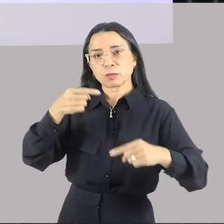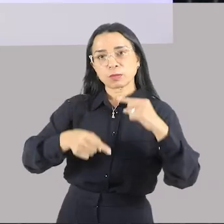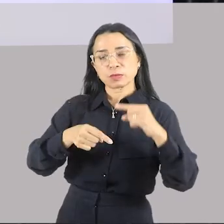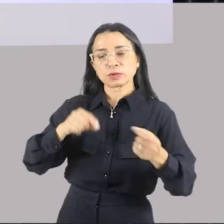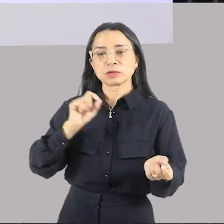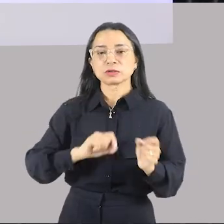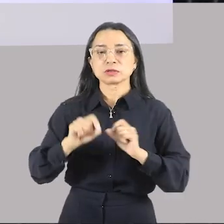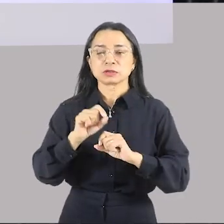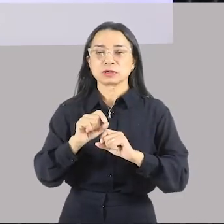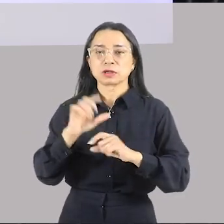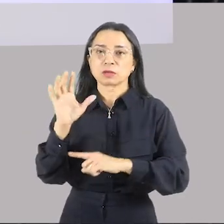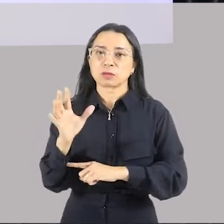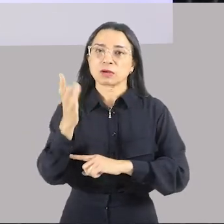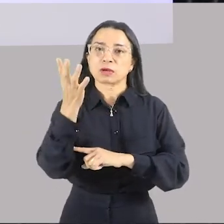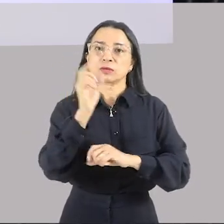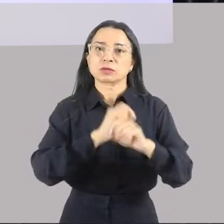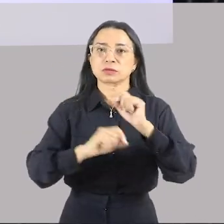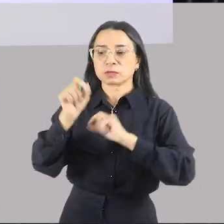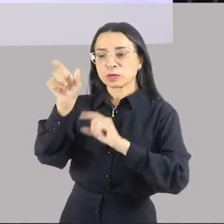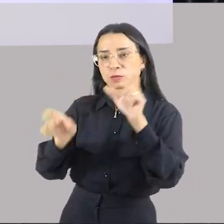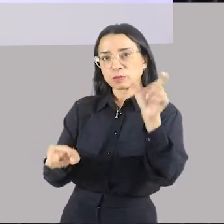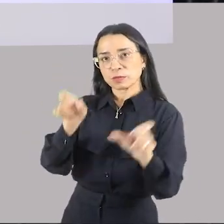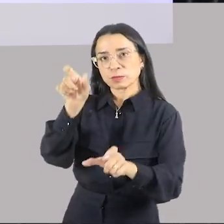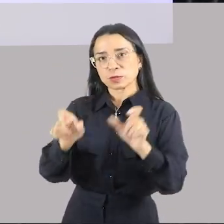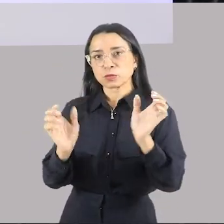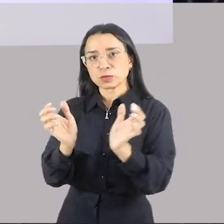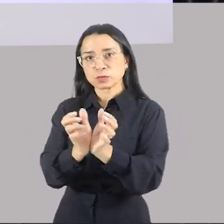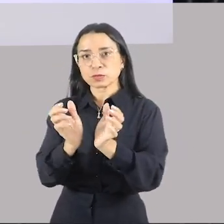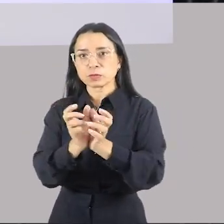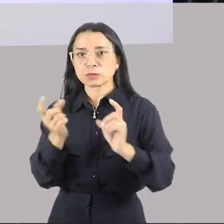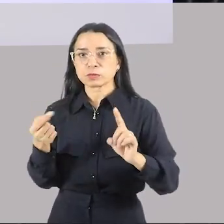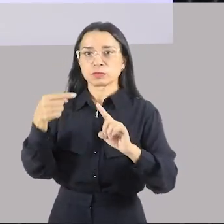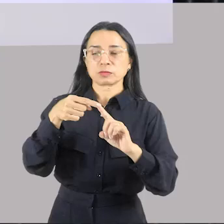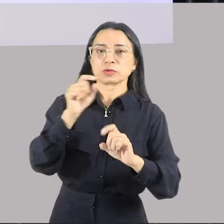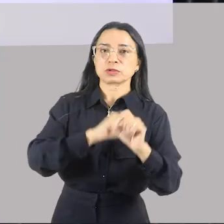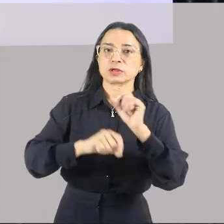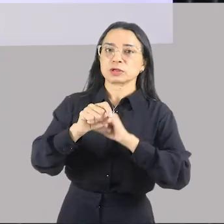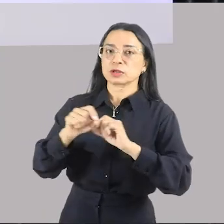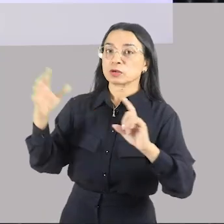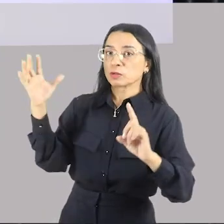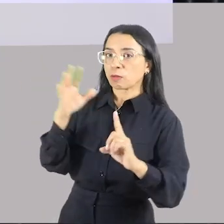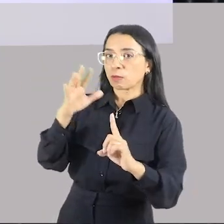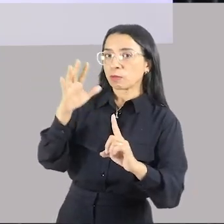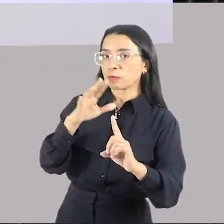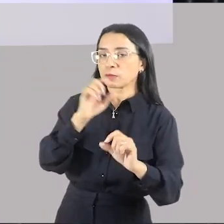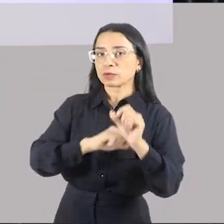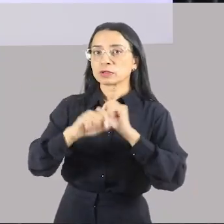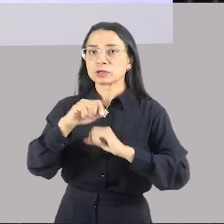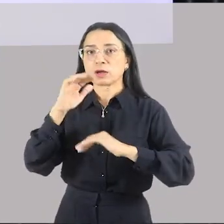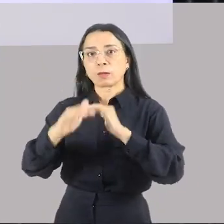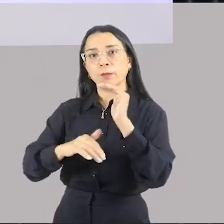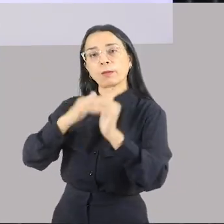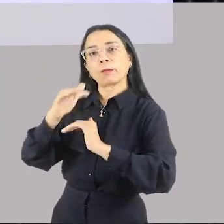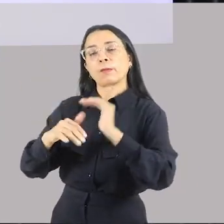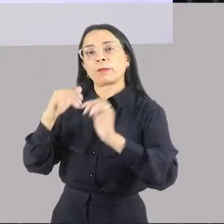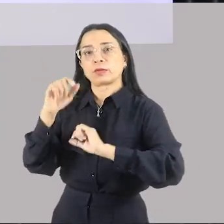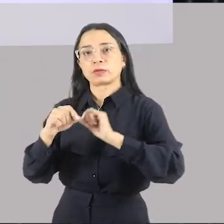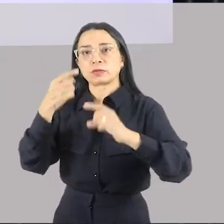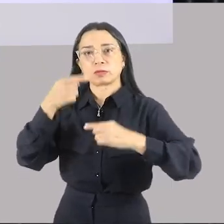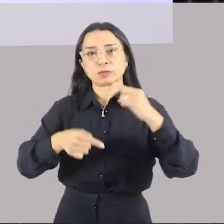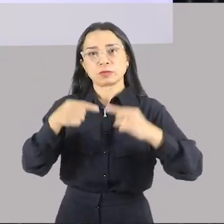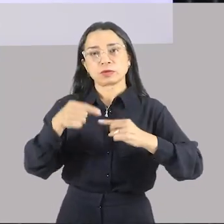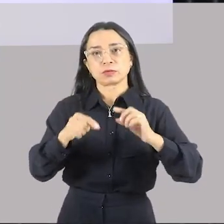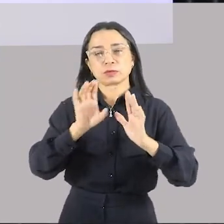do que a ação de indivíduos e grupos com a finalidade de influenciar o processo político.